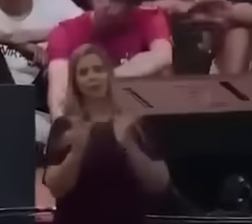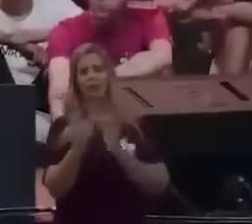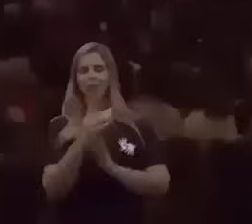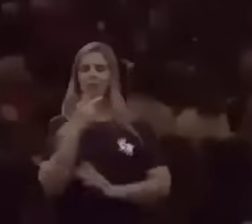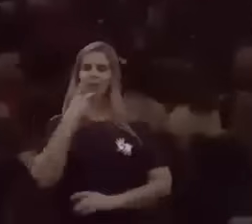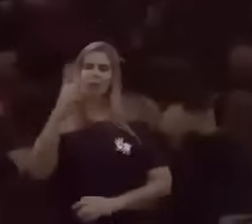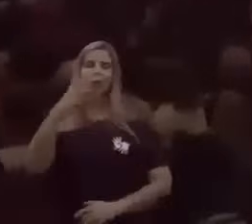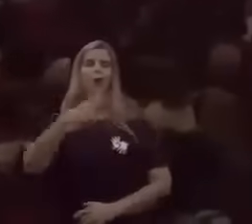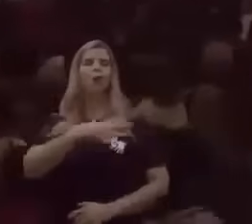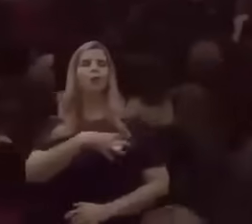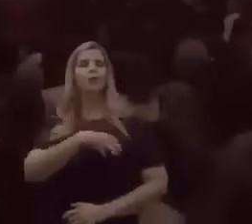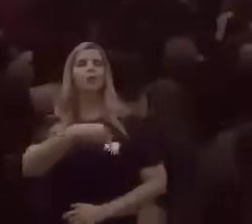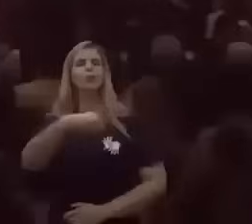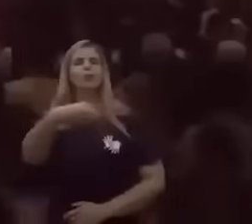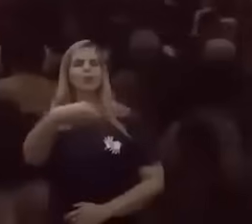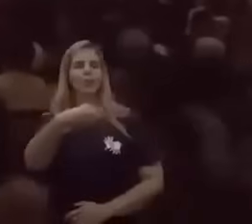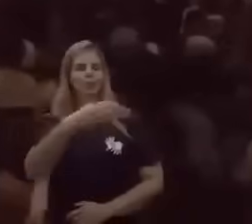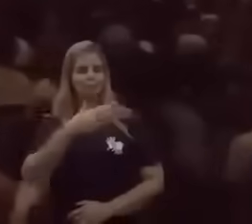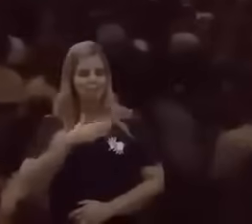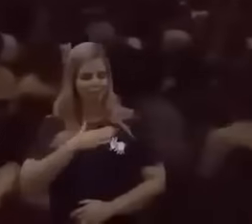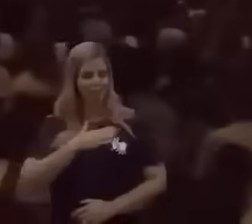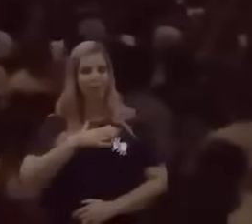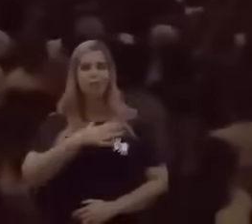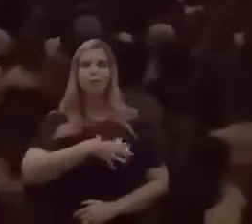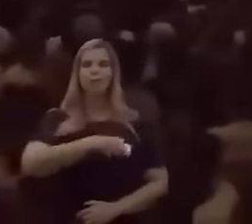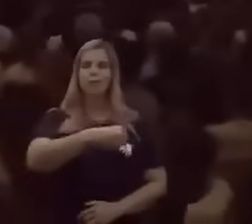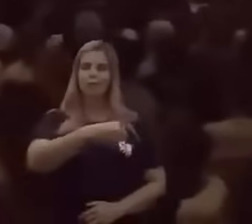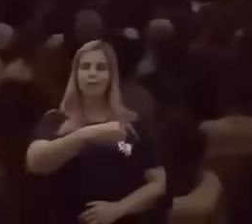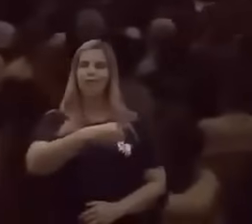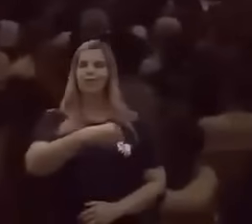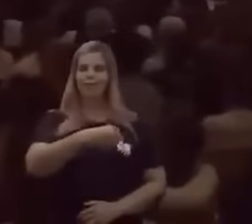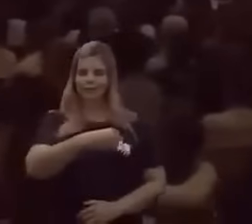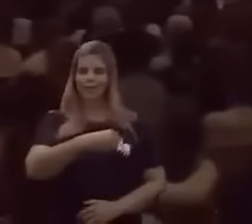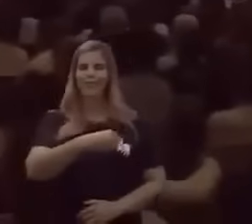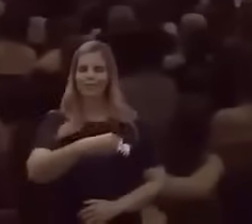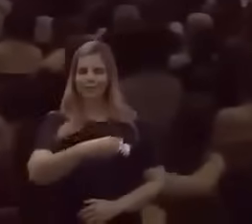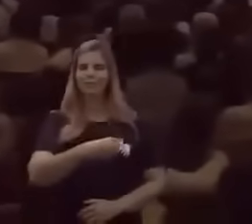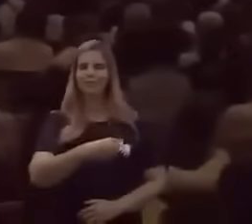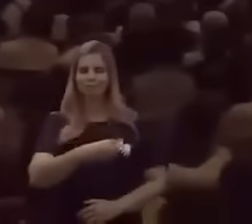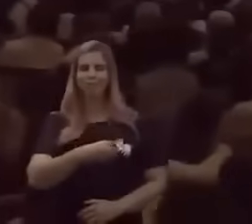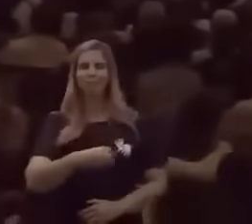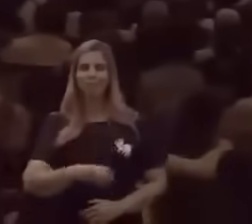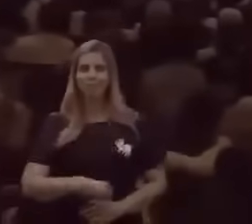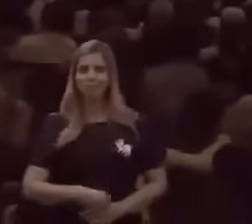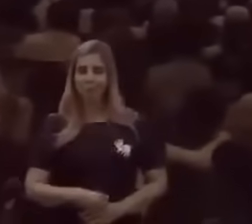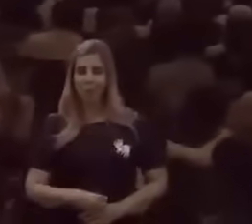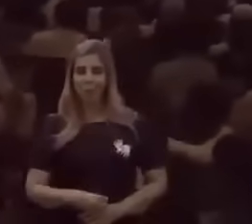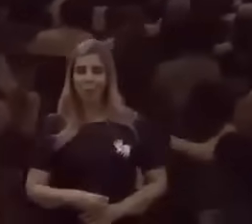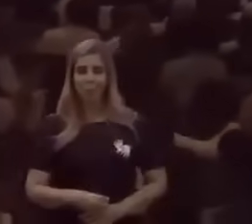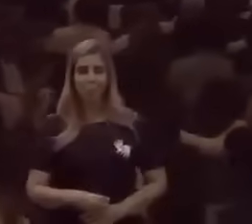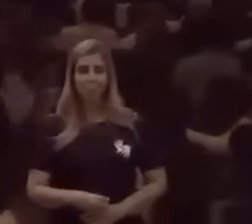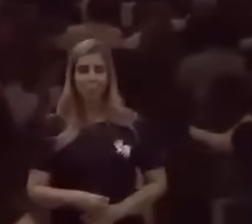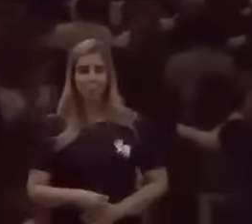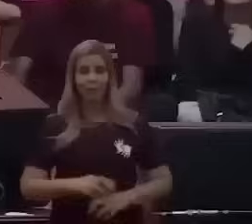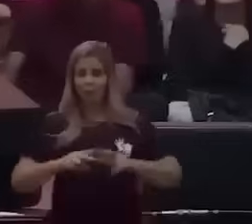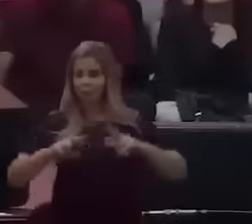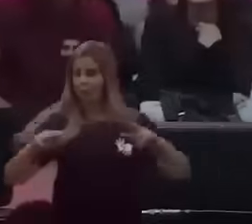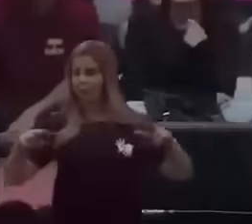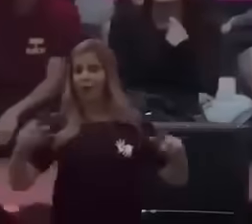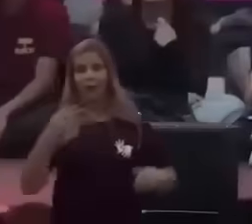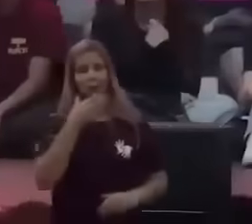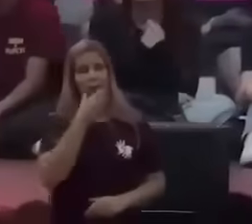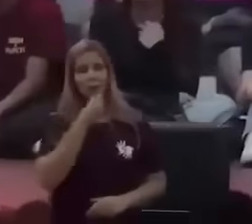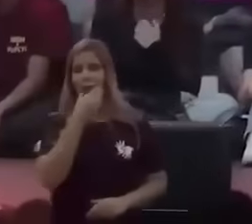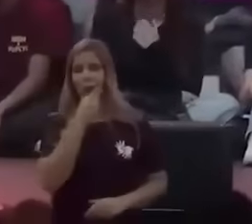Filhos! Filhos! Para um bando de covardes, para um bando